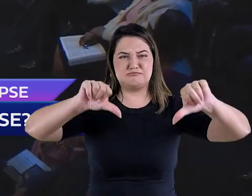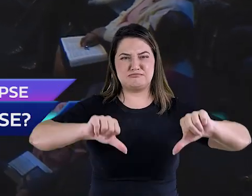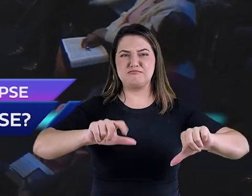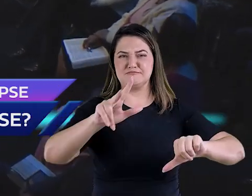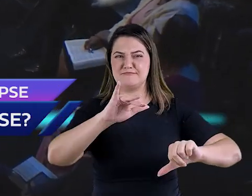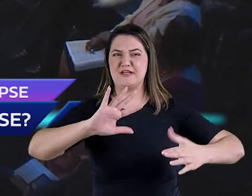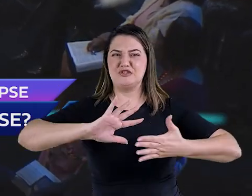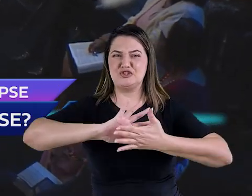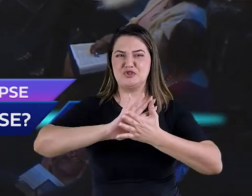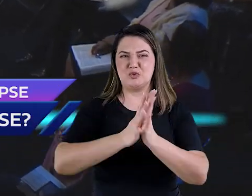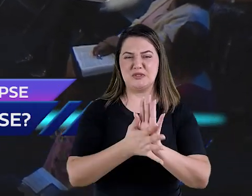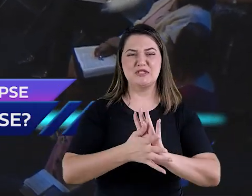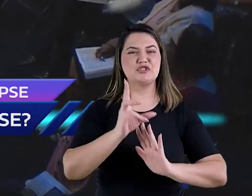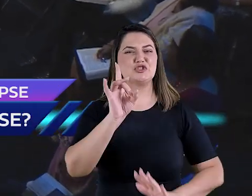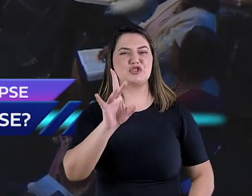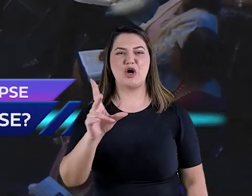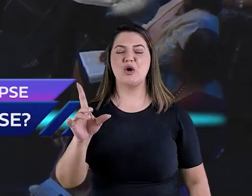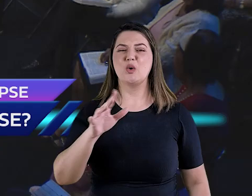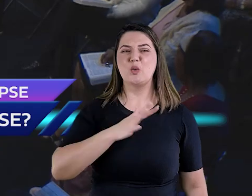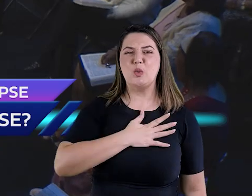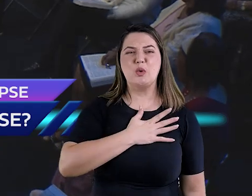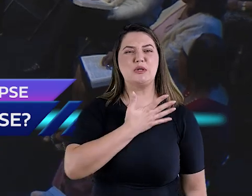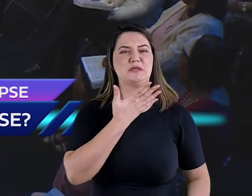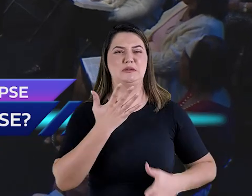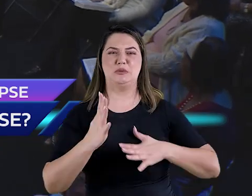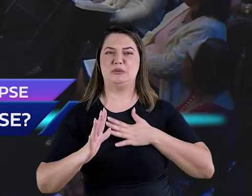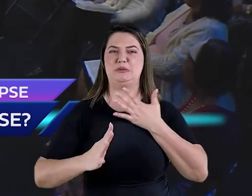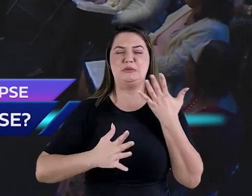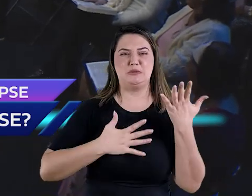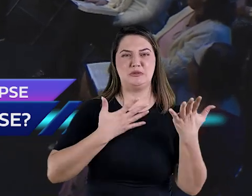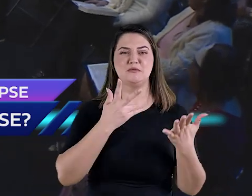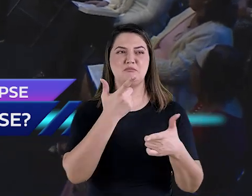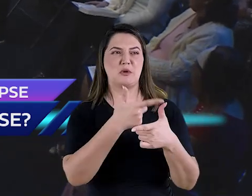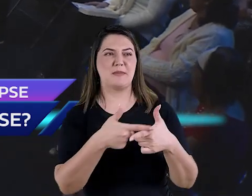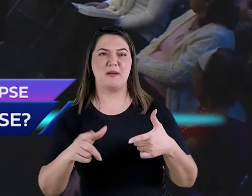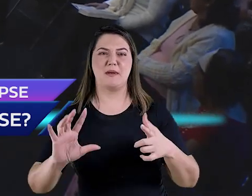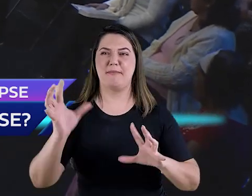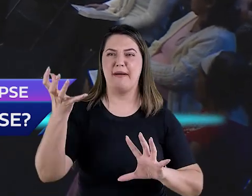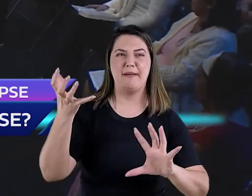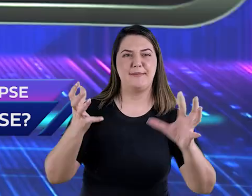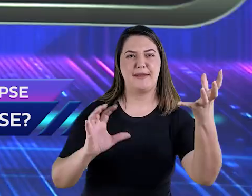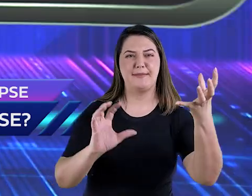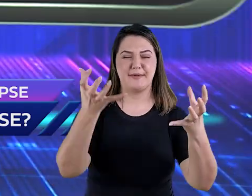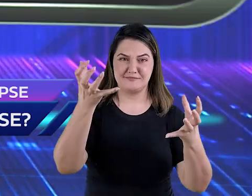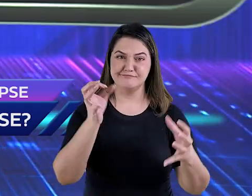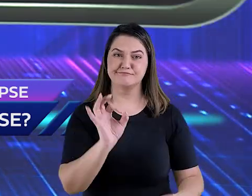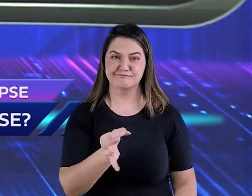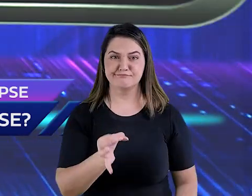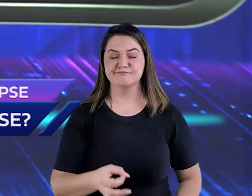de destruição, é tragédia atrás de tragédia, é problema atrás de problema.